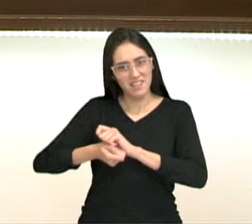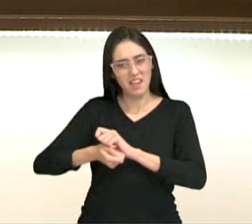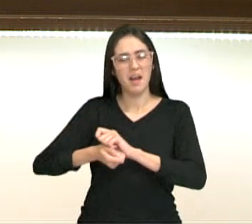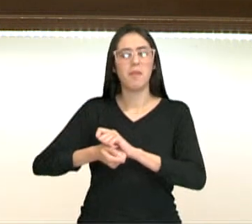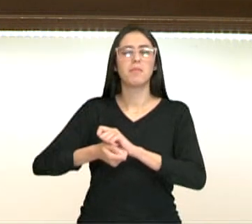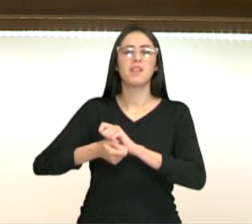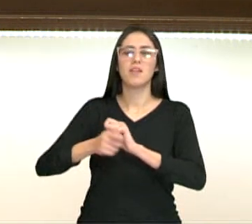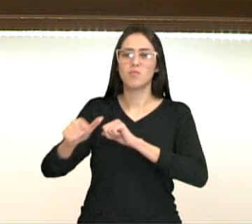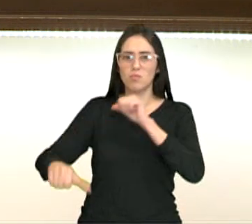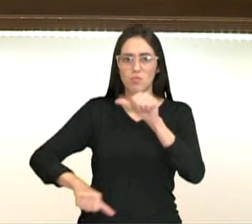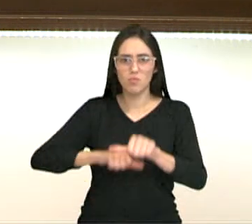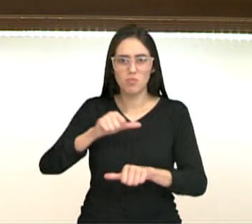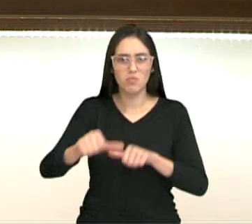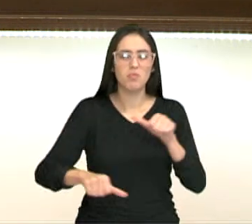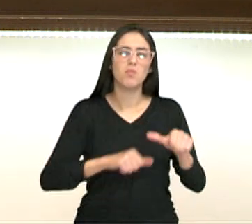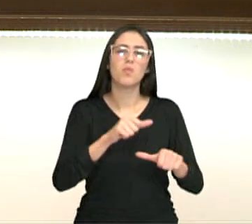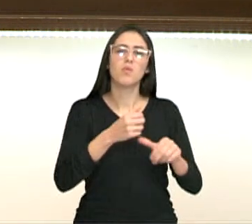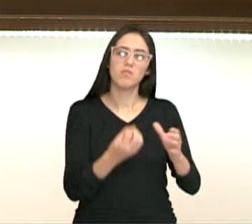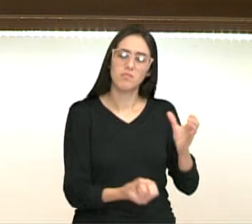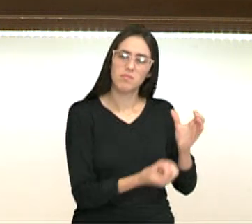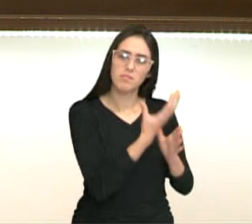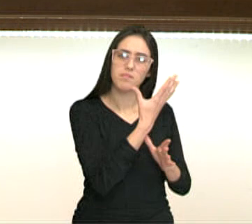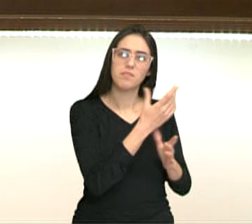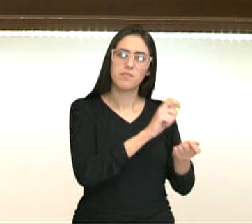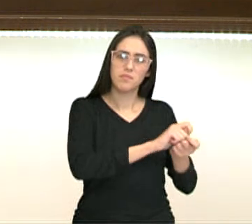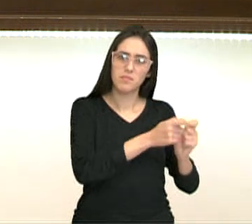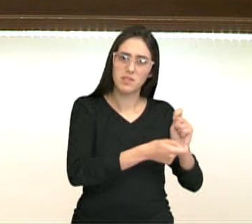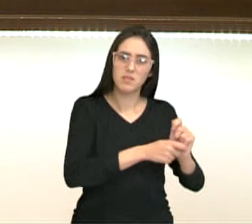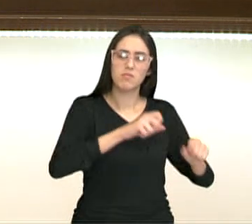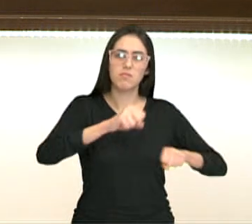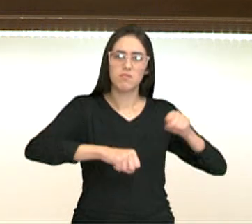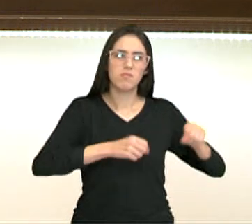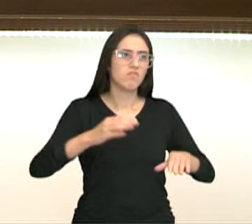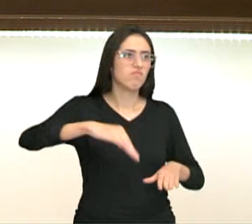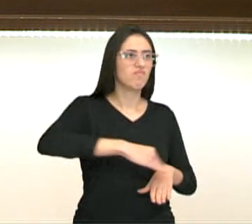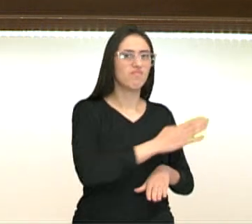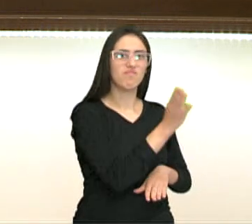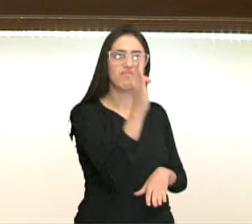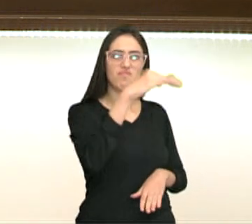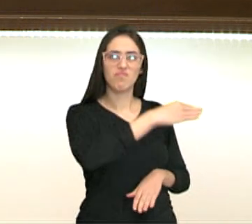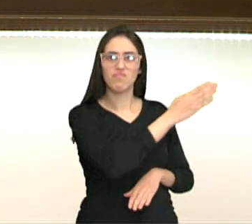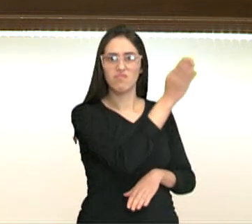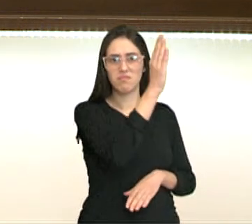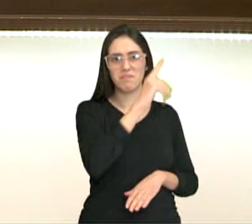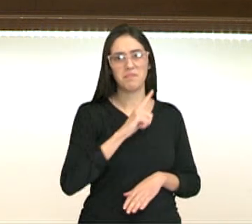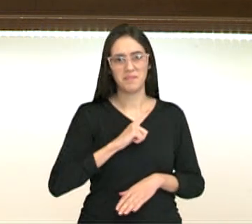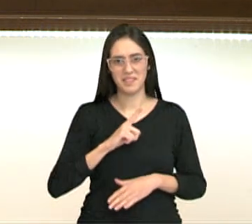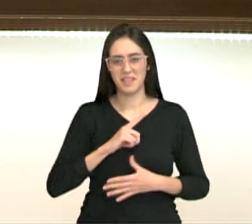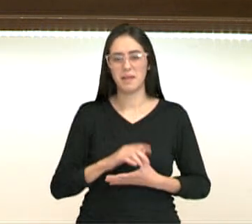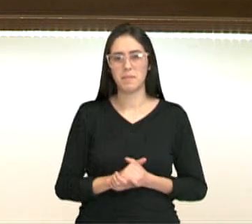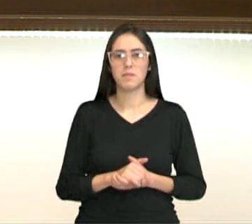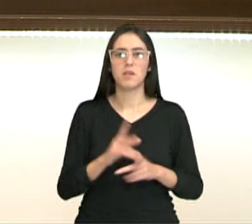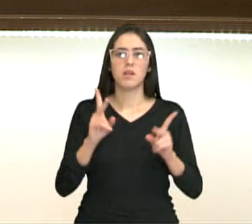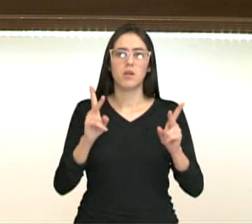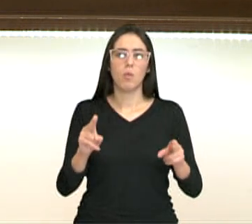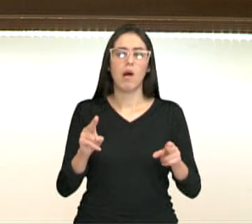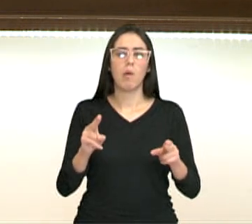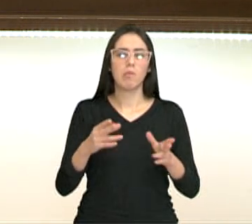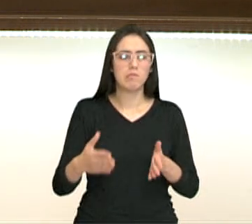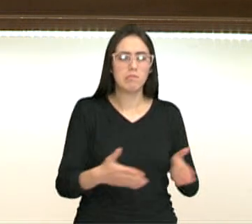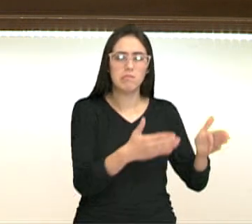ciclismo de estrada, que sofreu algumas alterações para ser praticada em terrenos mais acidentados, como trilhas